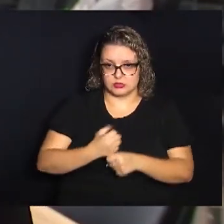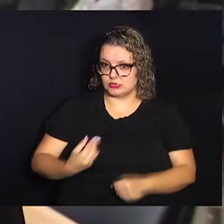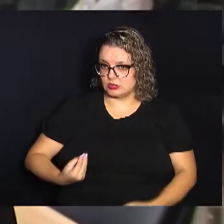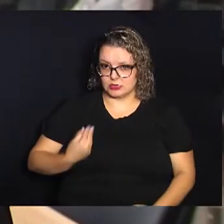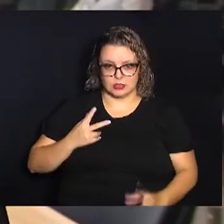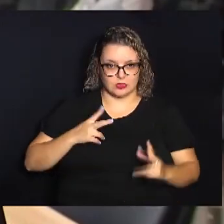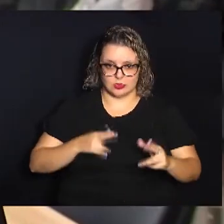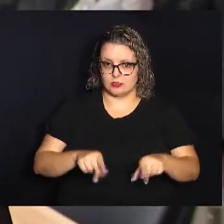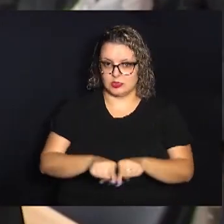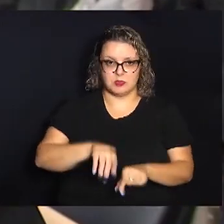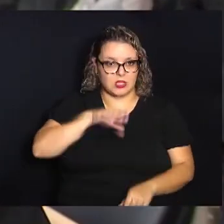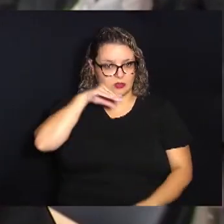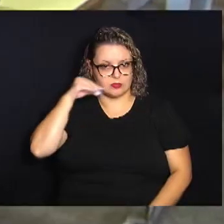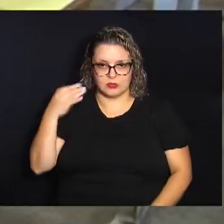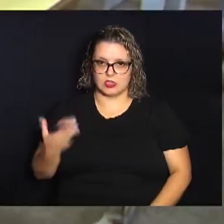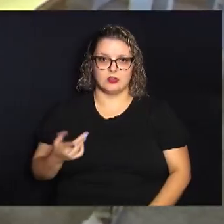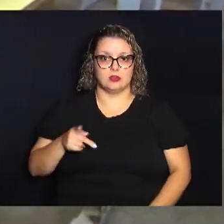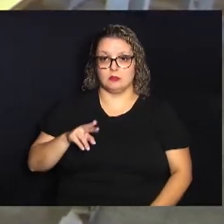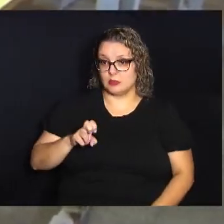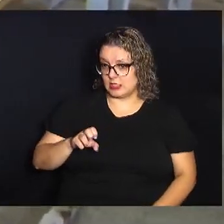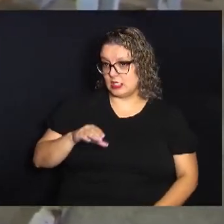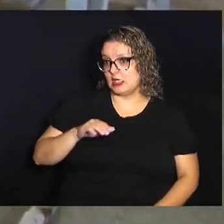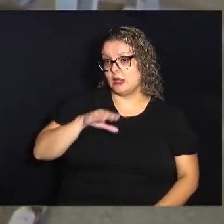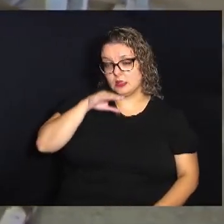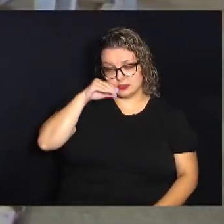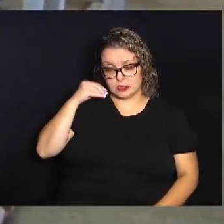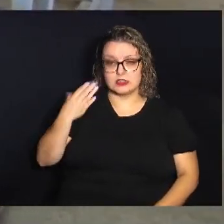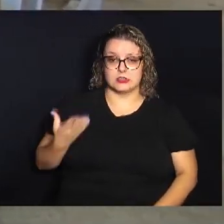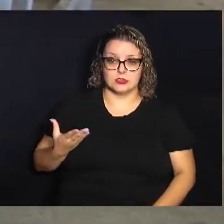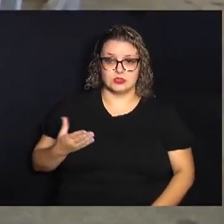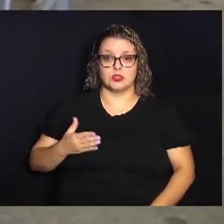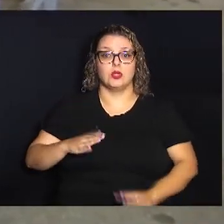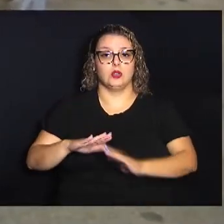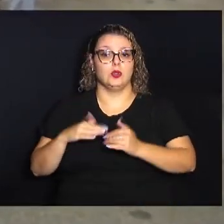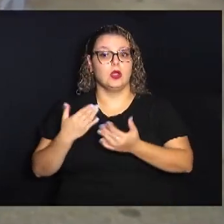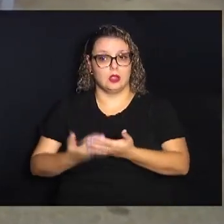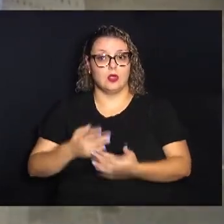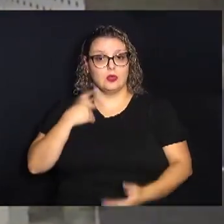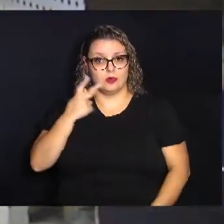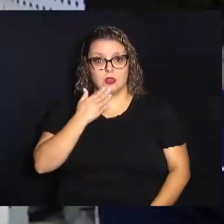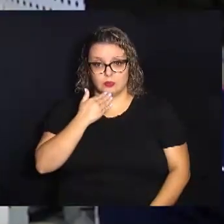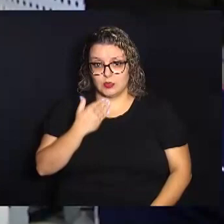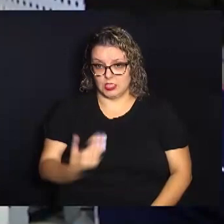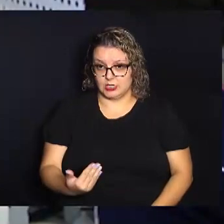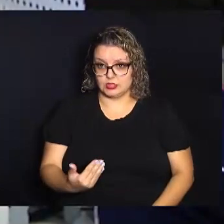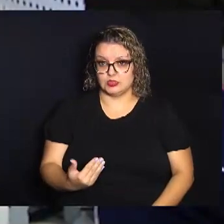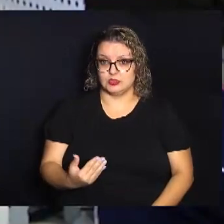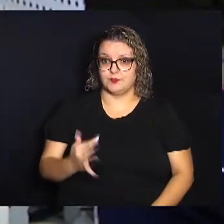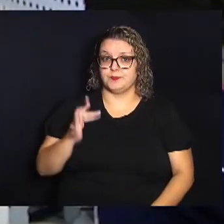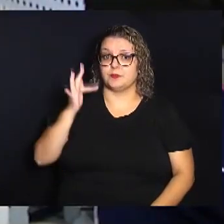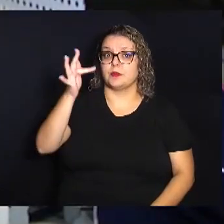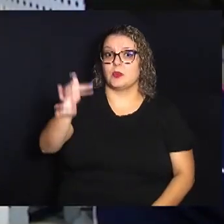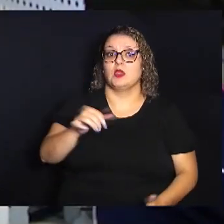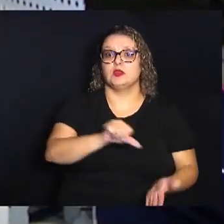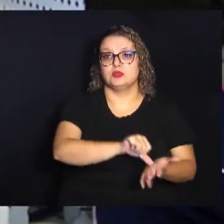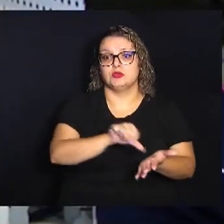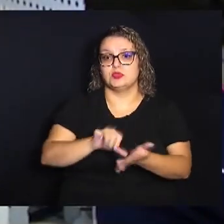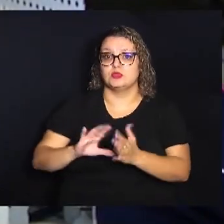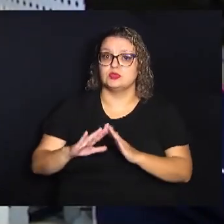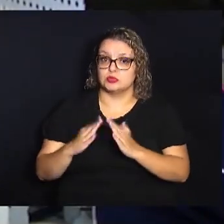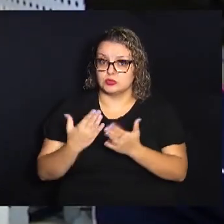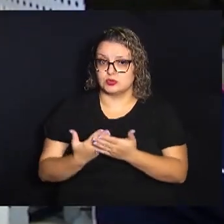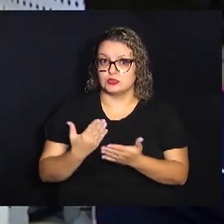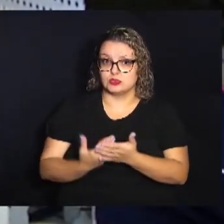como adolescentes, pré-adolescentes. No requerimento, o vereador também solicita que as futuras unidades escolares